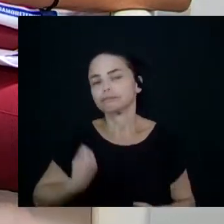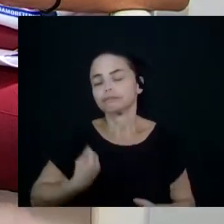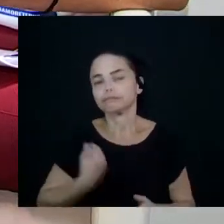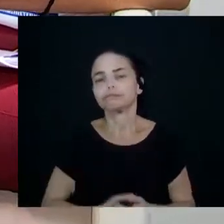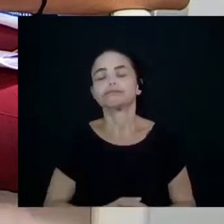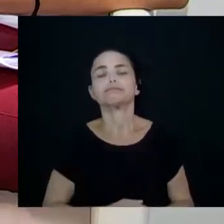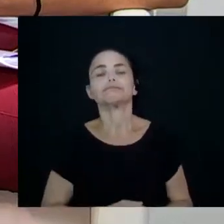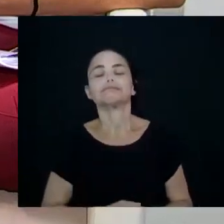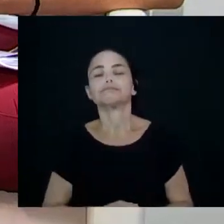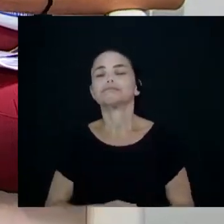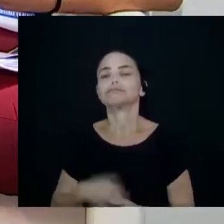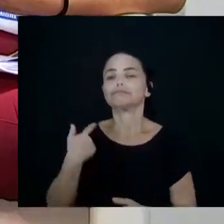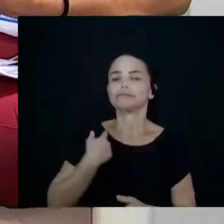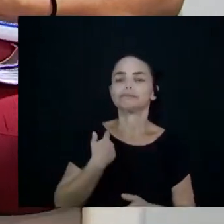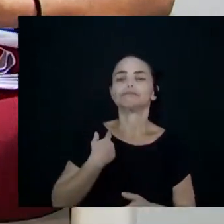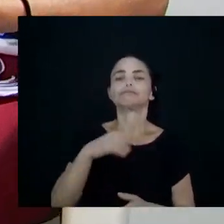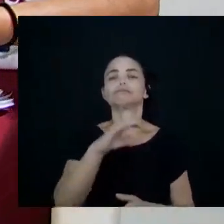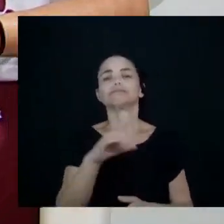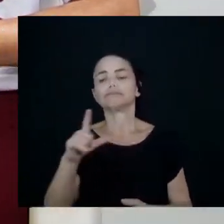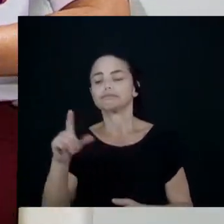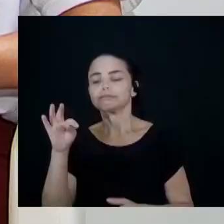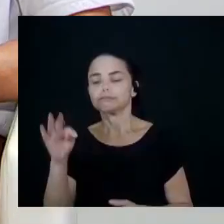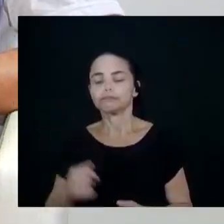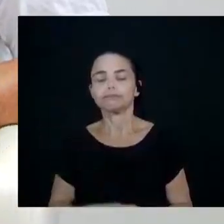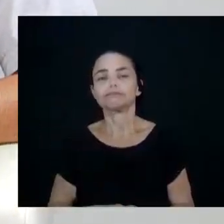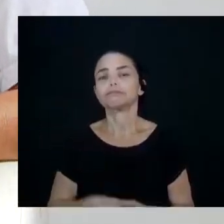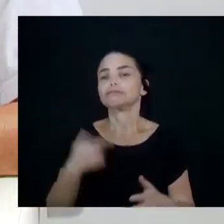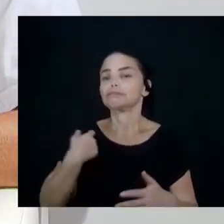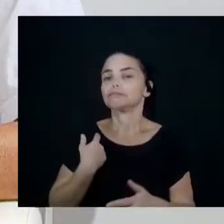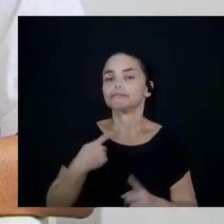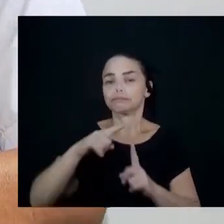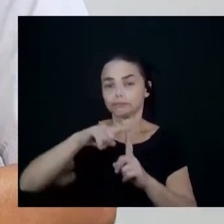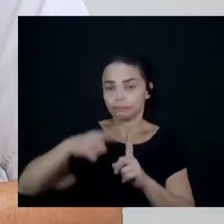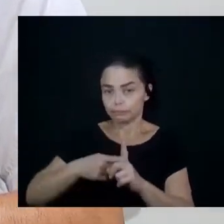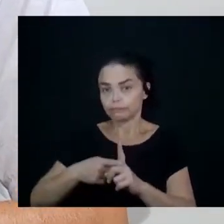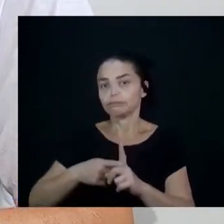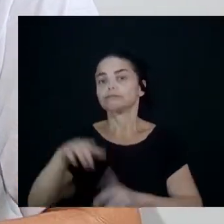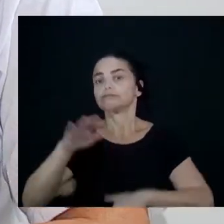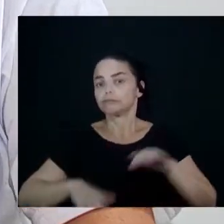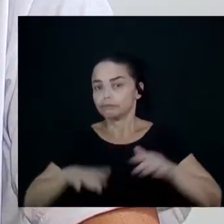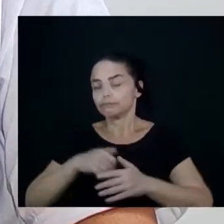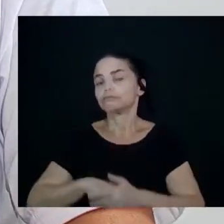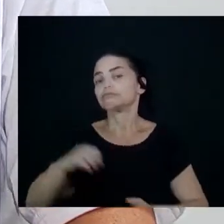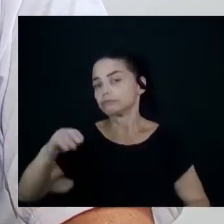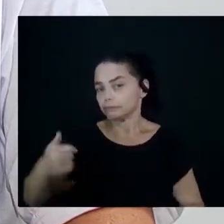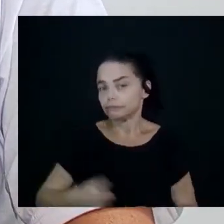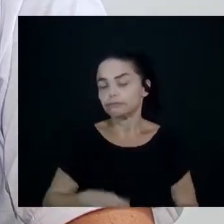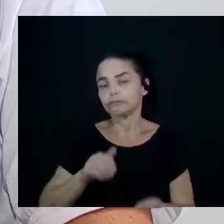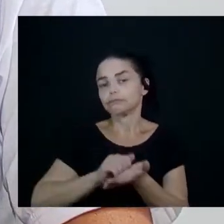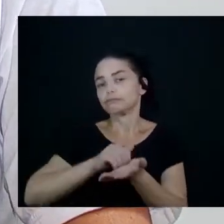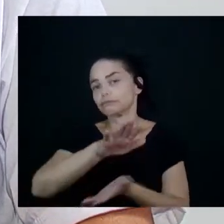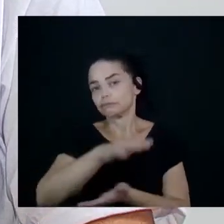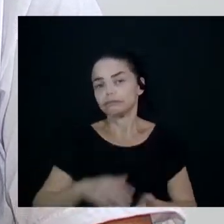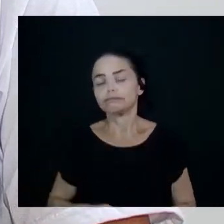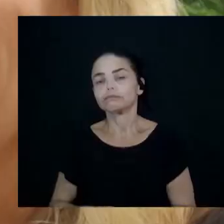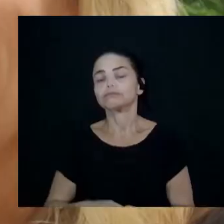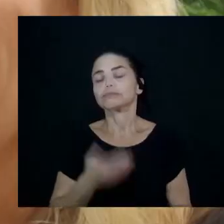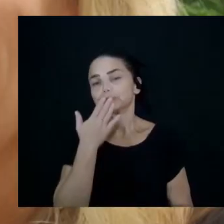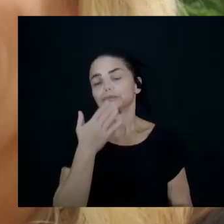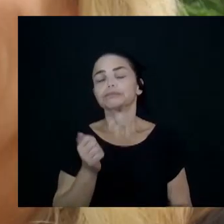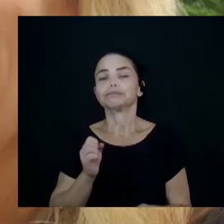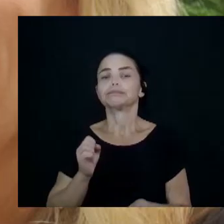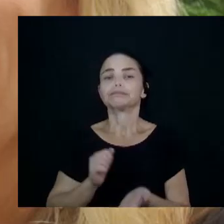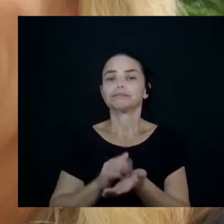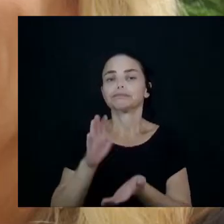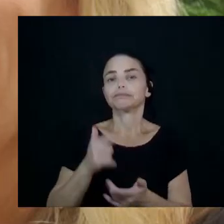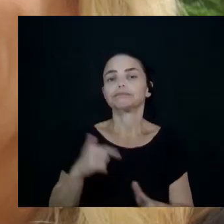estavam no CLT, quando engravida, muitas vezes ou é mandada embora, é demitida, ou pede demissão para ter mais tempo para